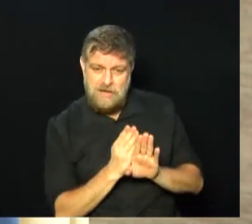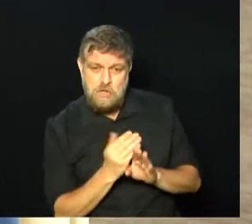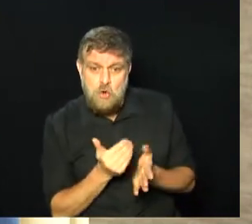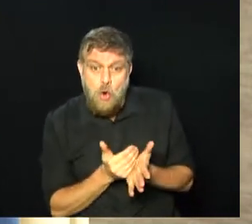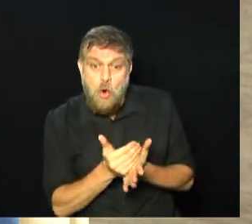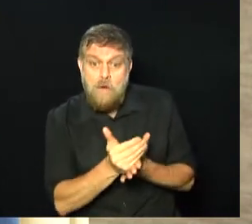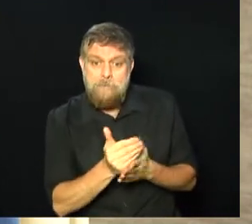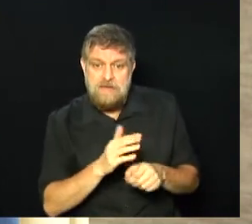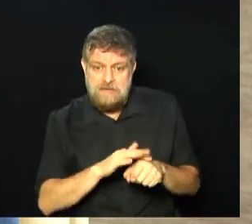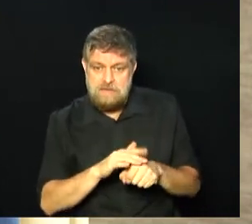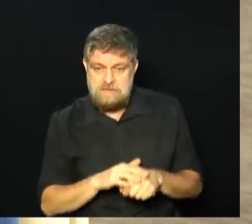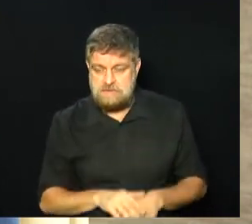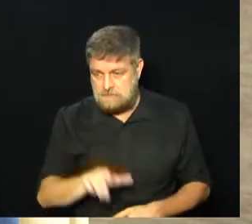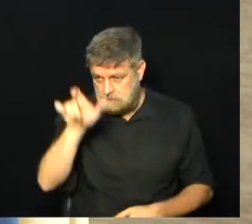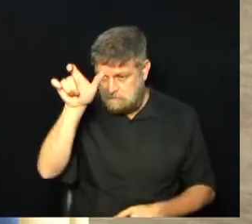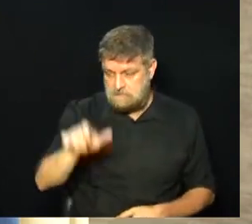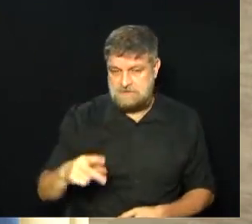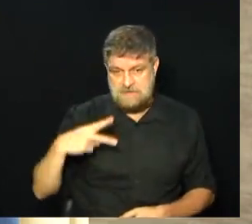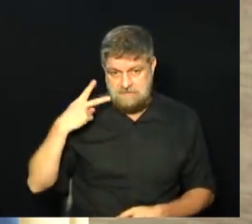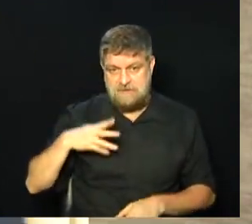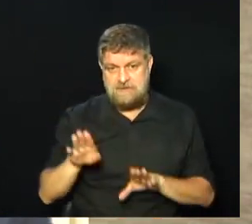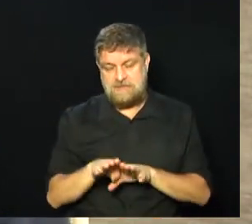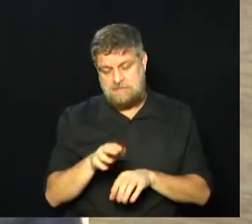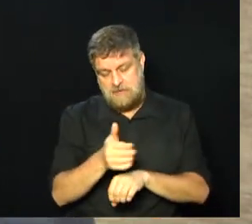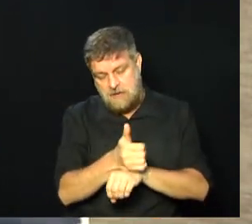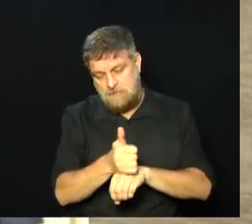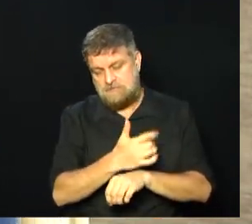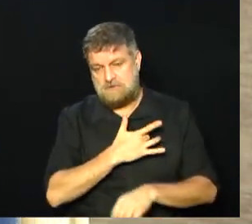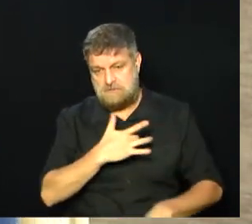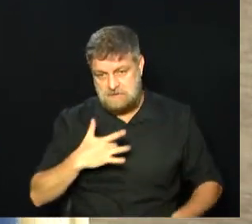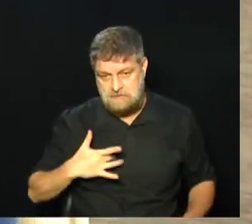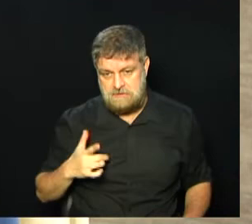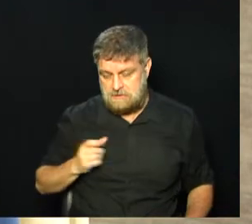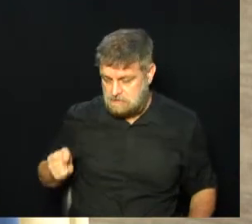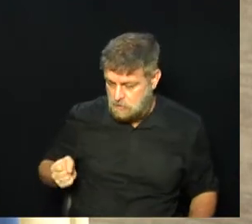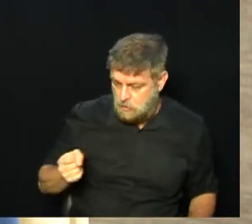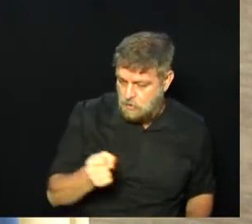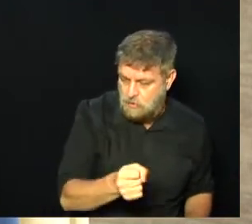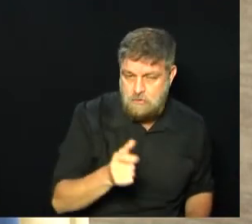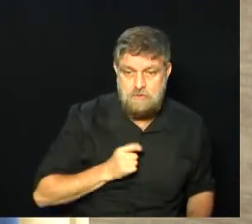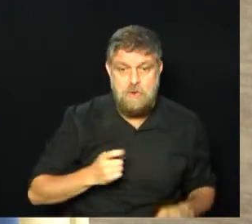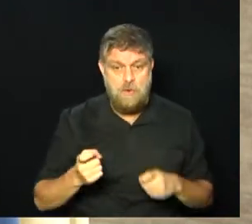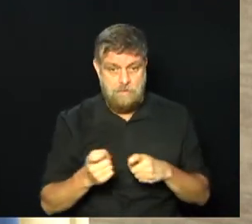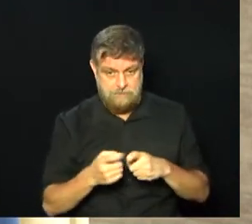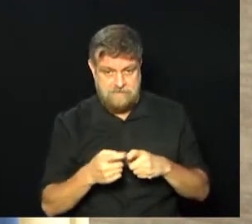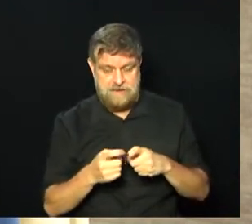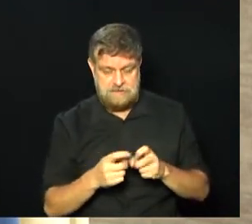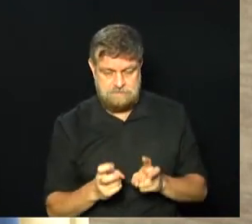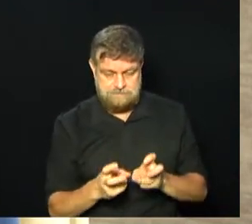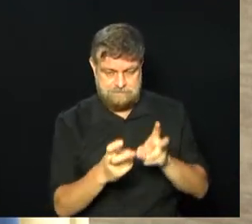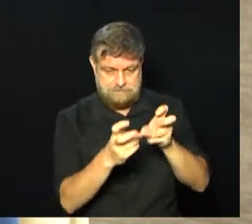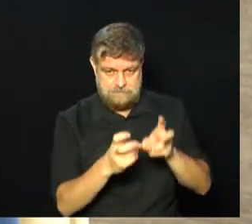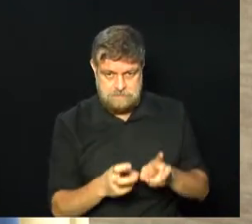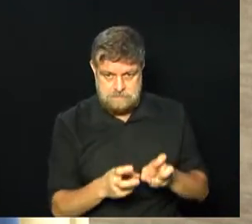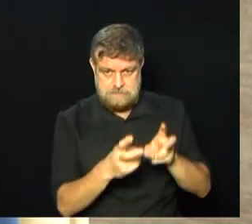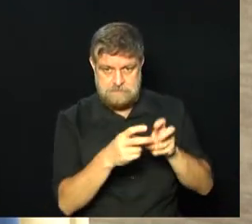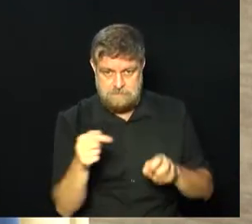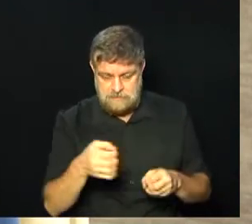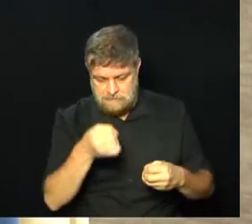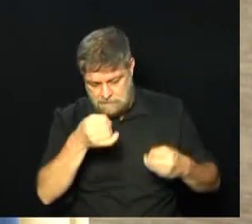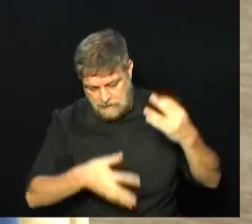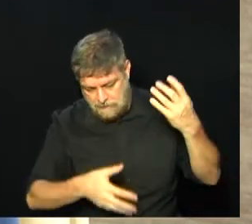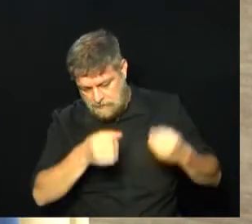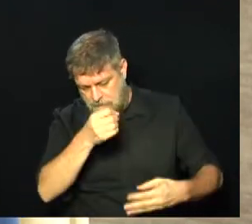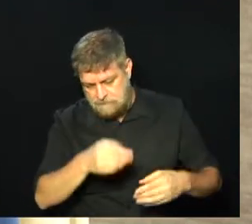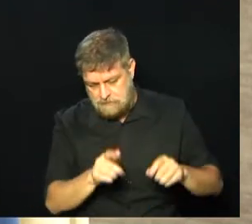precocemente. Pois é, o senhor, além de vereador, é da área da saúde, trouxe aqui hoje para esse debate um médico, né, para fazer essa apresentação,